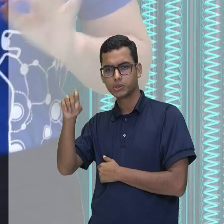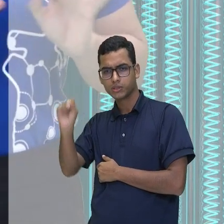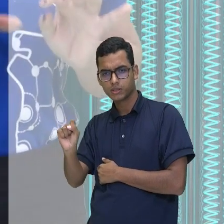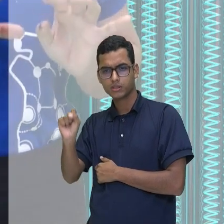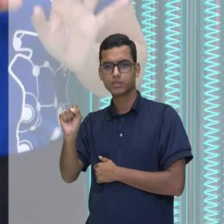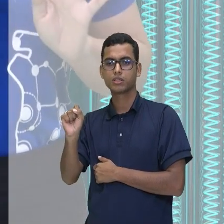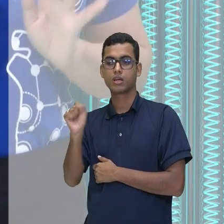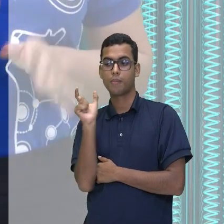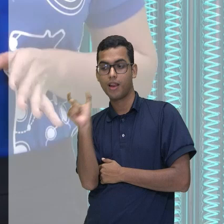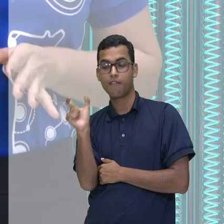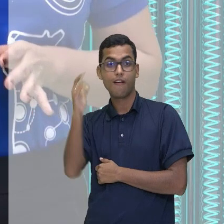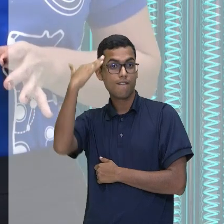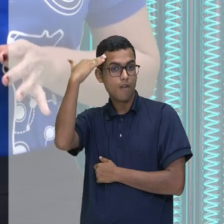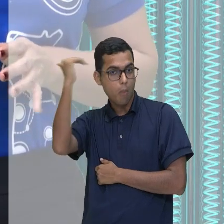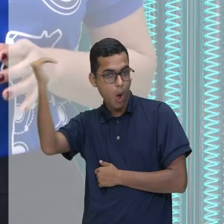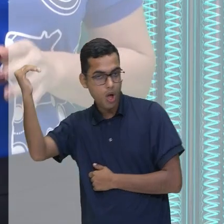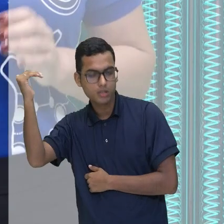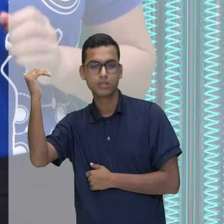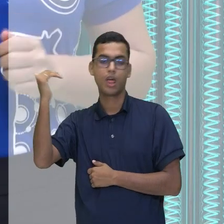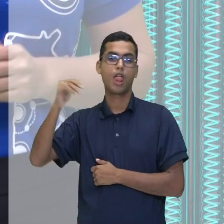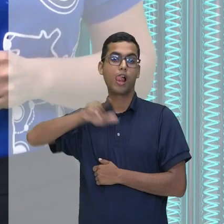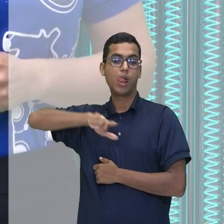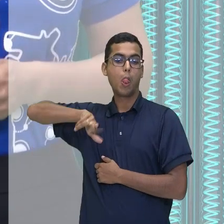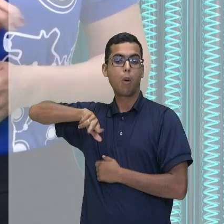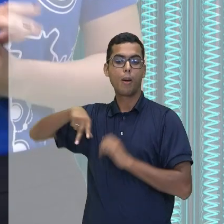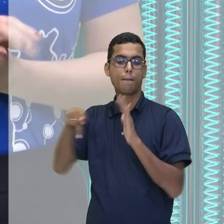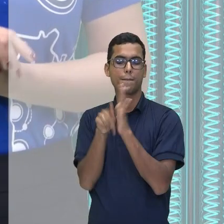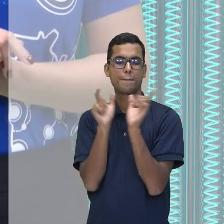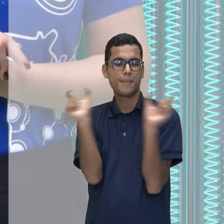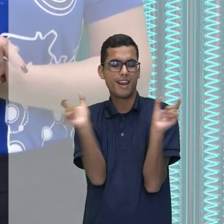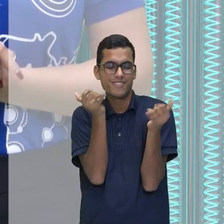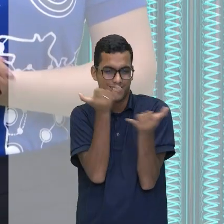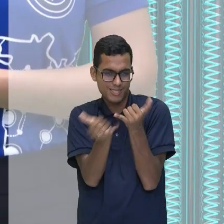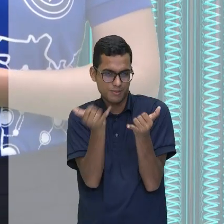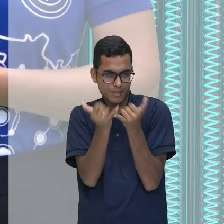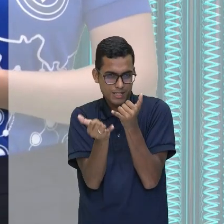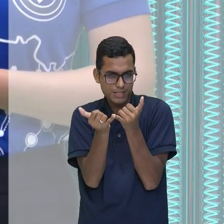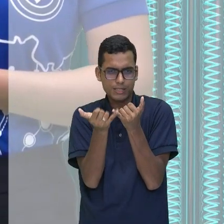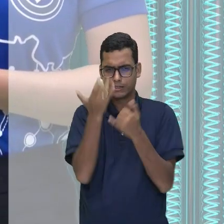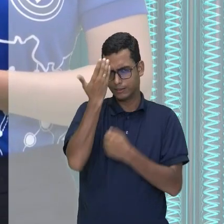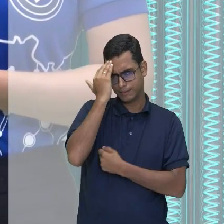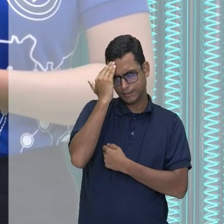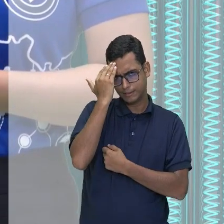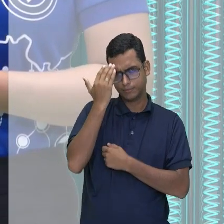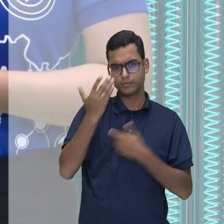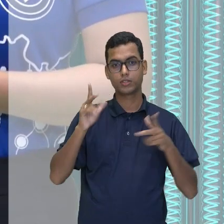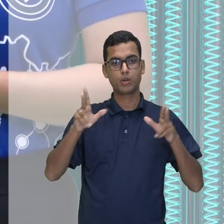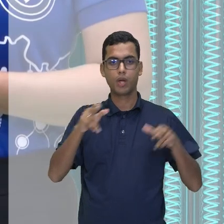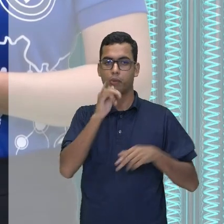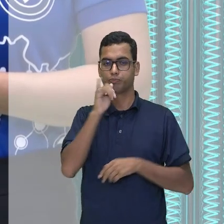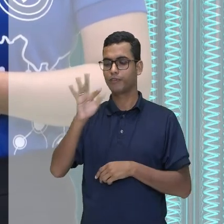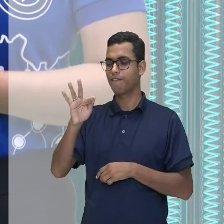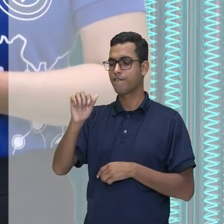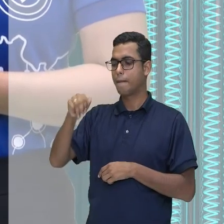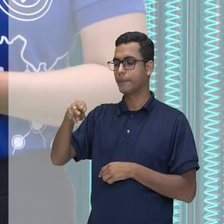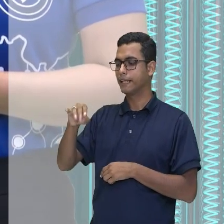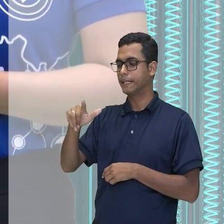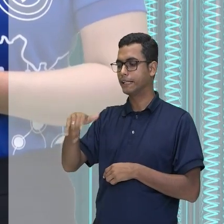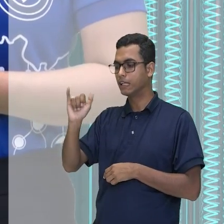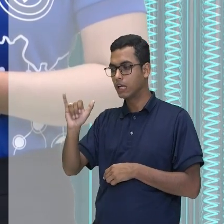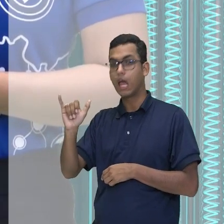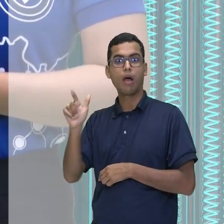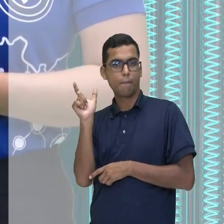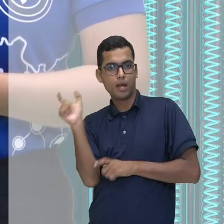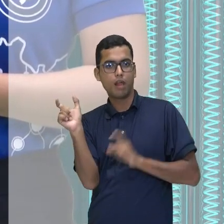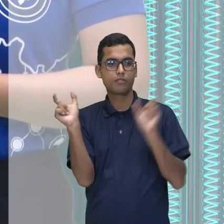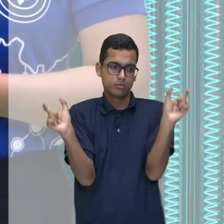family, que você vai olhar para ela e você sabe que é família, certo? E aí, what you picture? Aqui